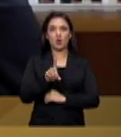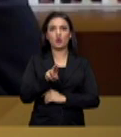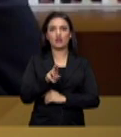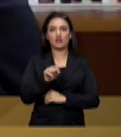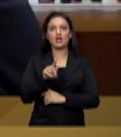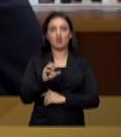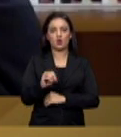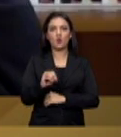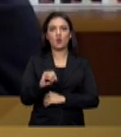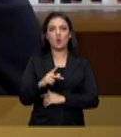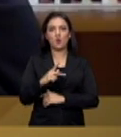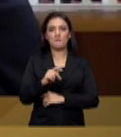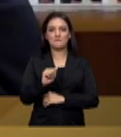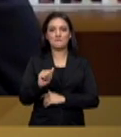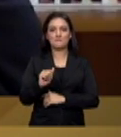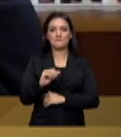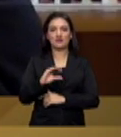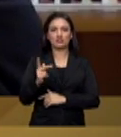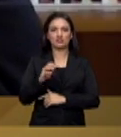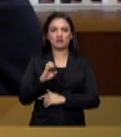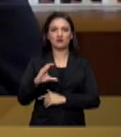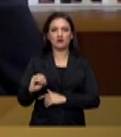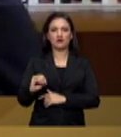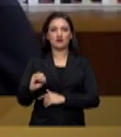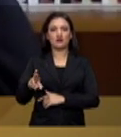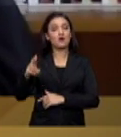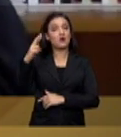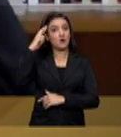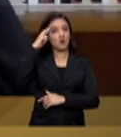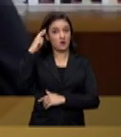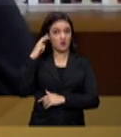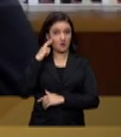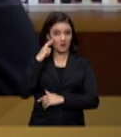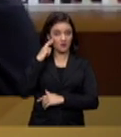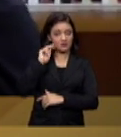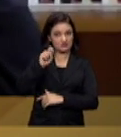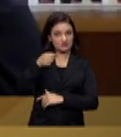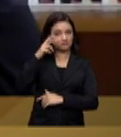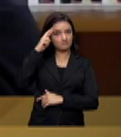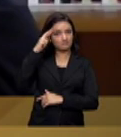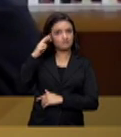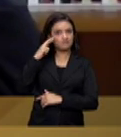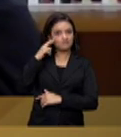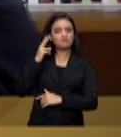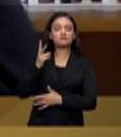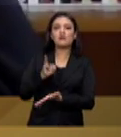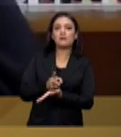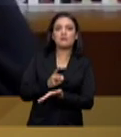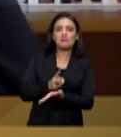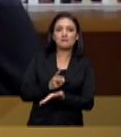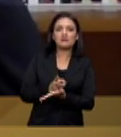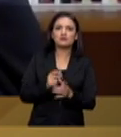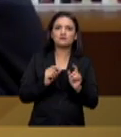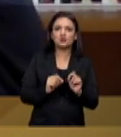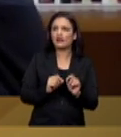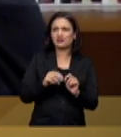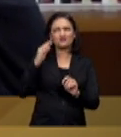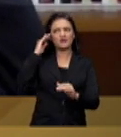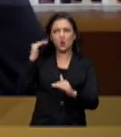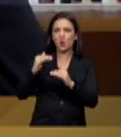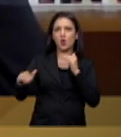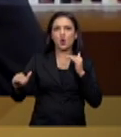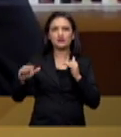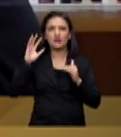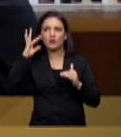apesar de não ter visto prevalecer a posição que sustentou perante esse tribunal, cumpriu,